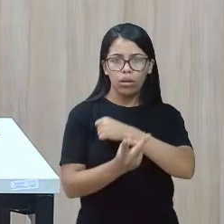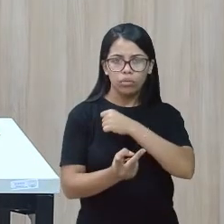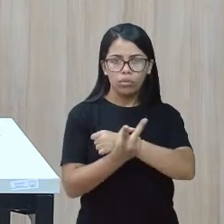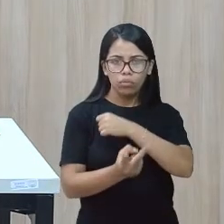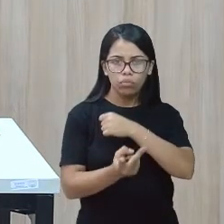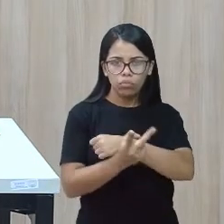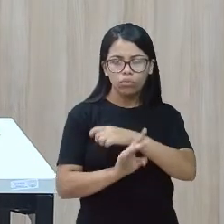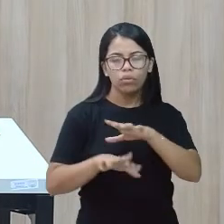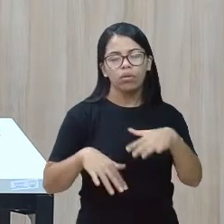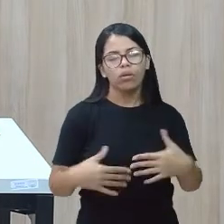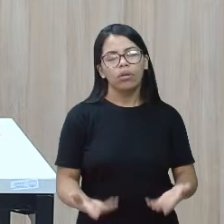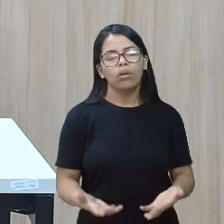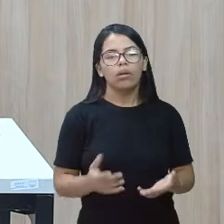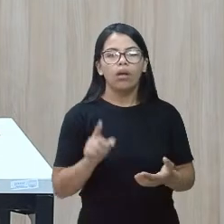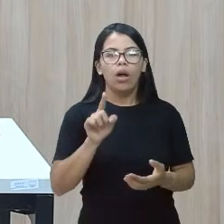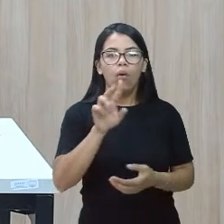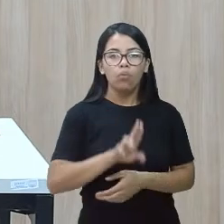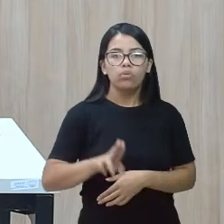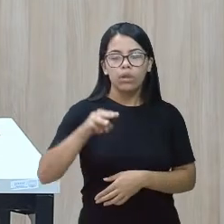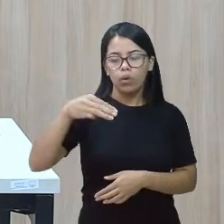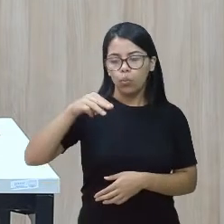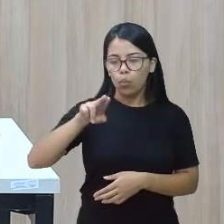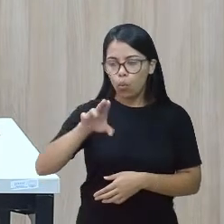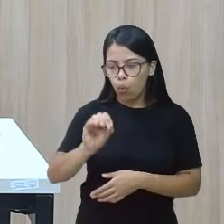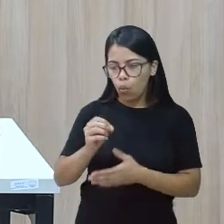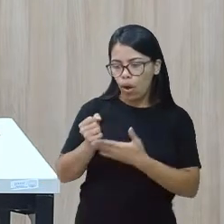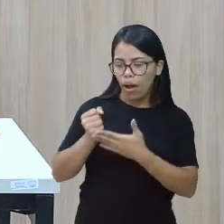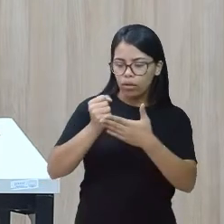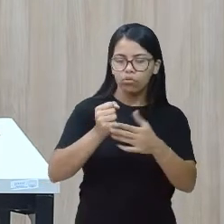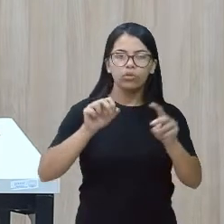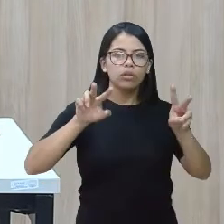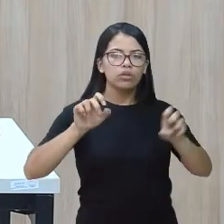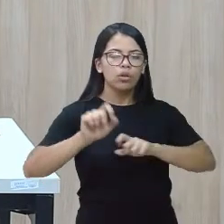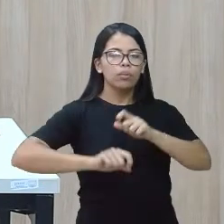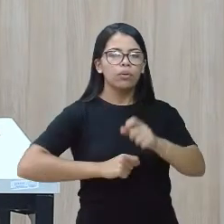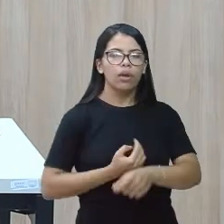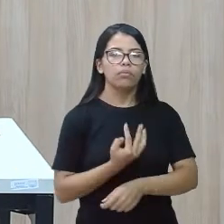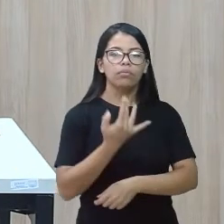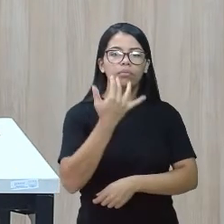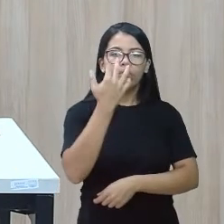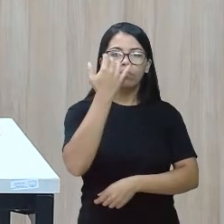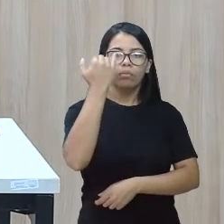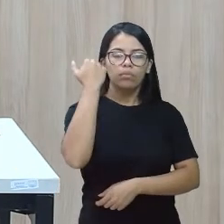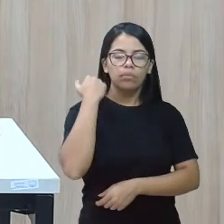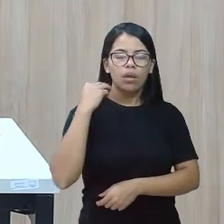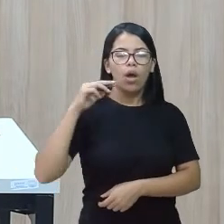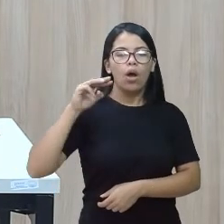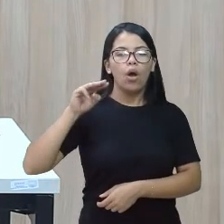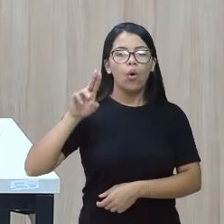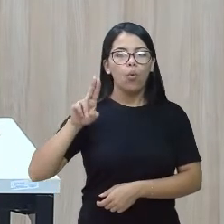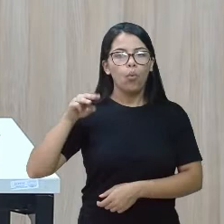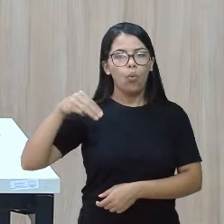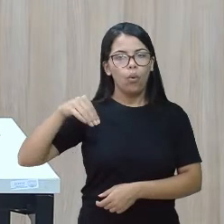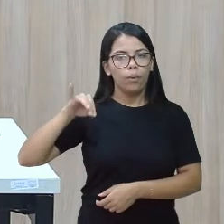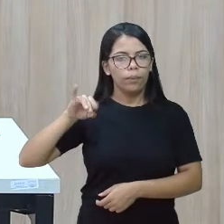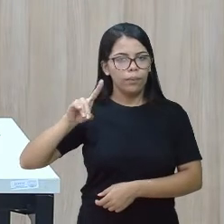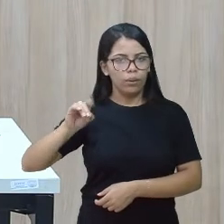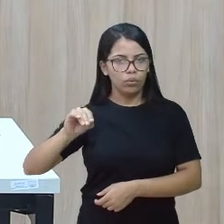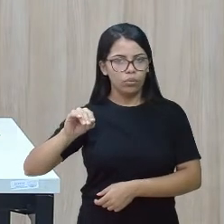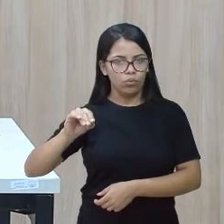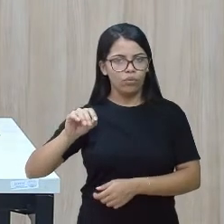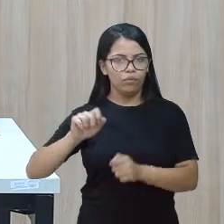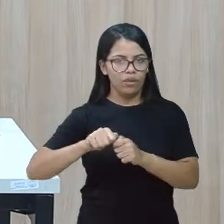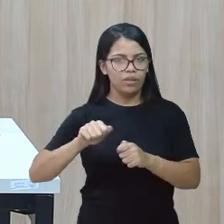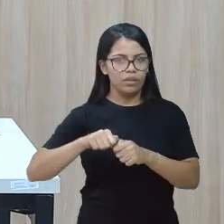nasal que aí, olha, vai ajudar, né, a questão aí de umedecer, né, esse ar que está entrando e muitas